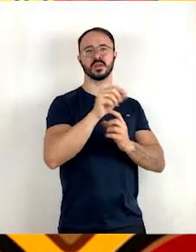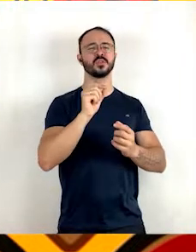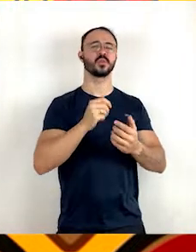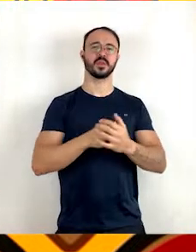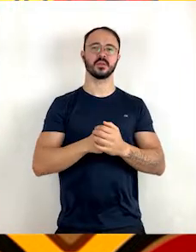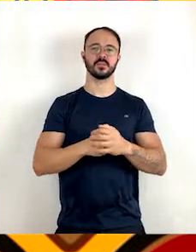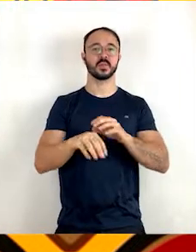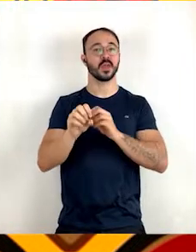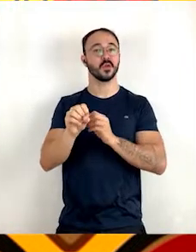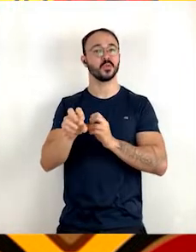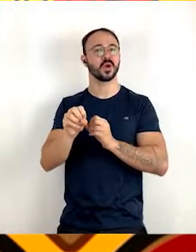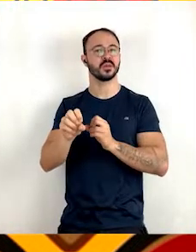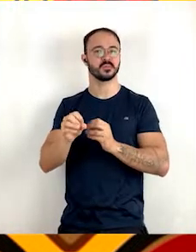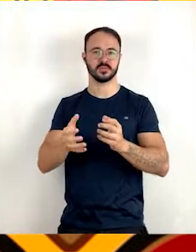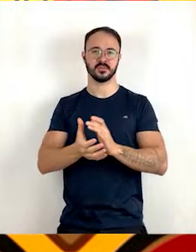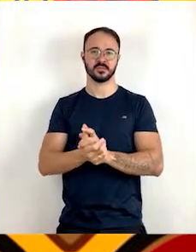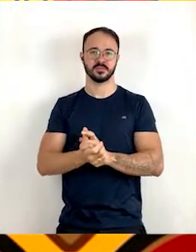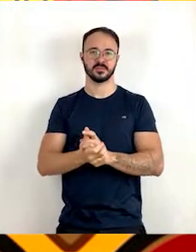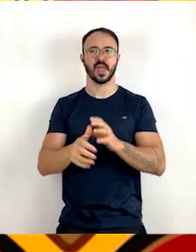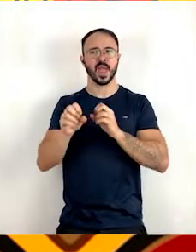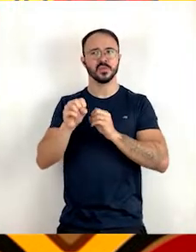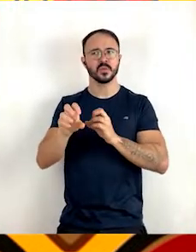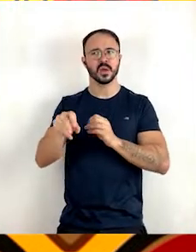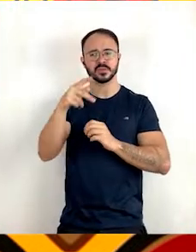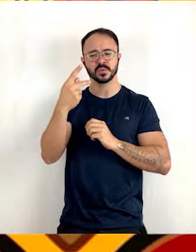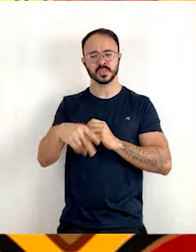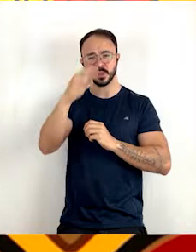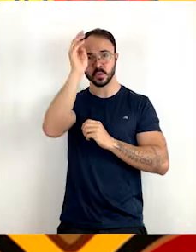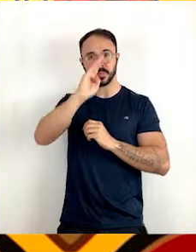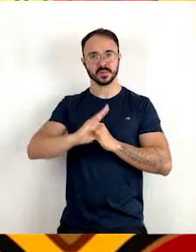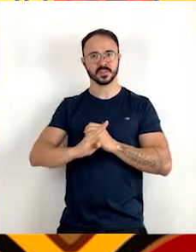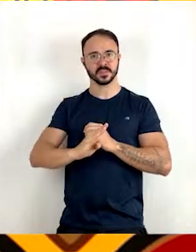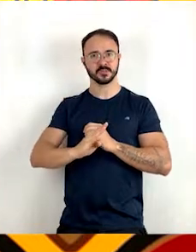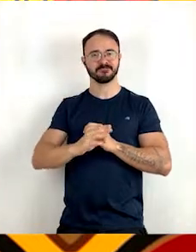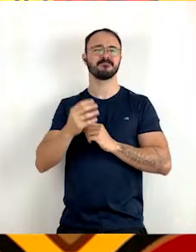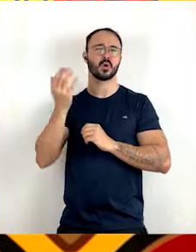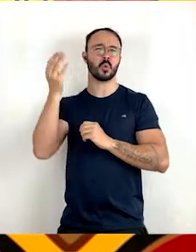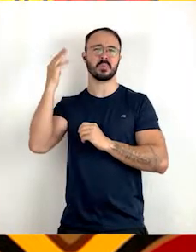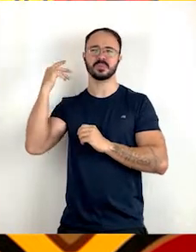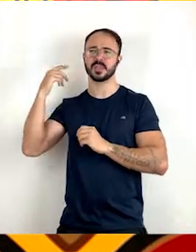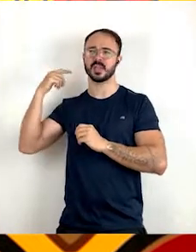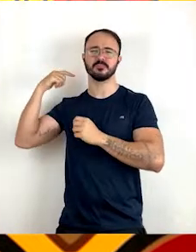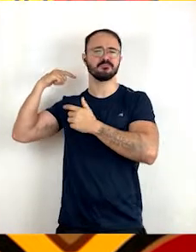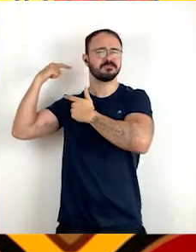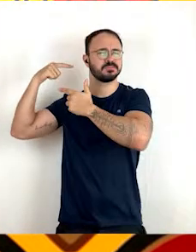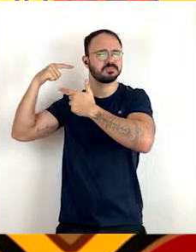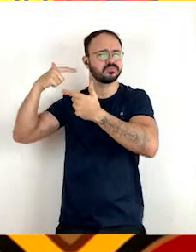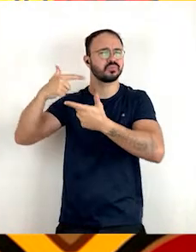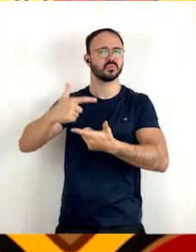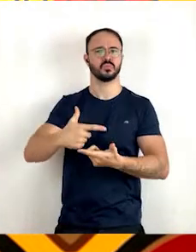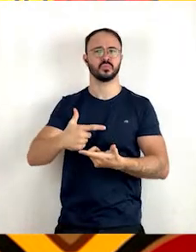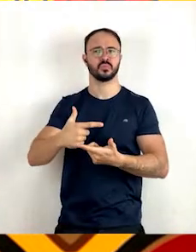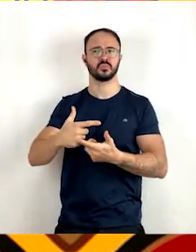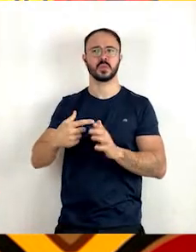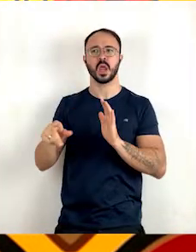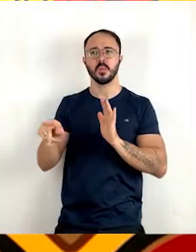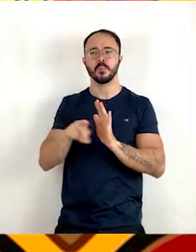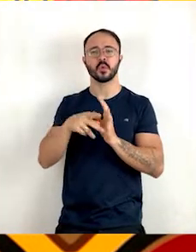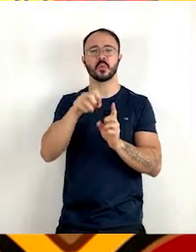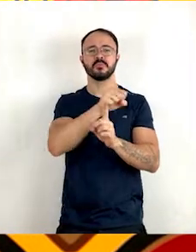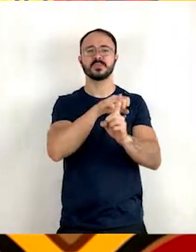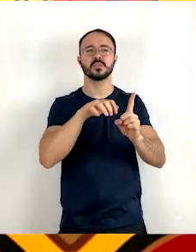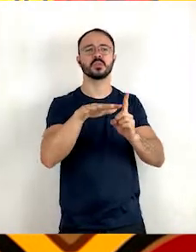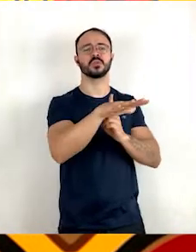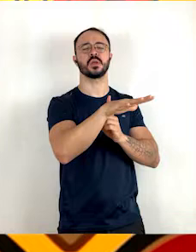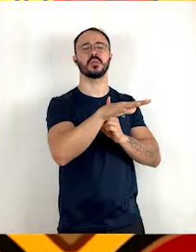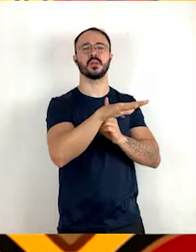é falar de Educação na educação brasileira historicamente ela tem servido a uma sociedade